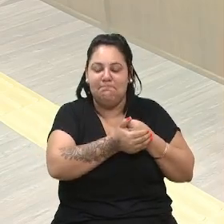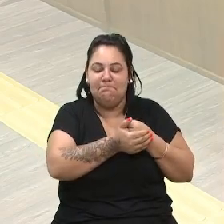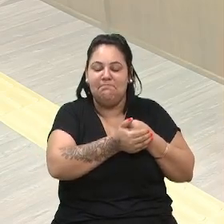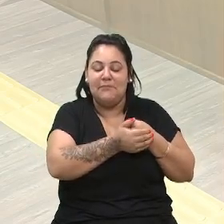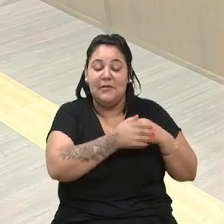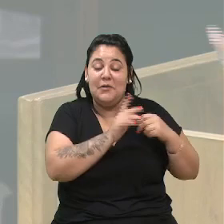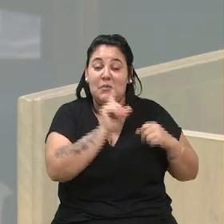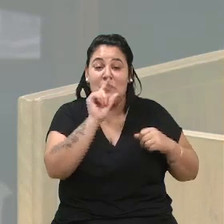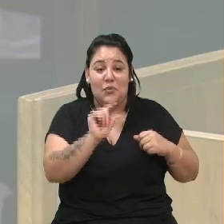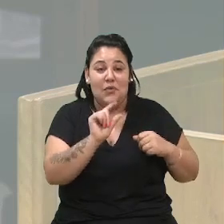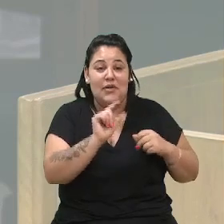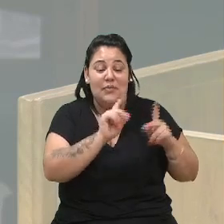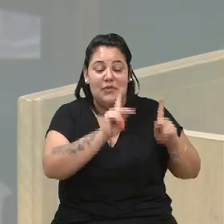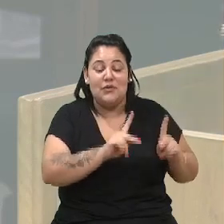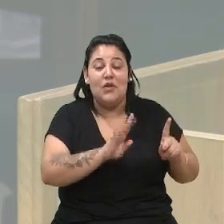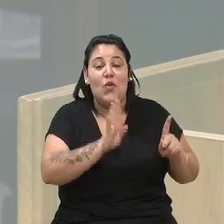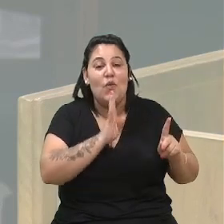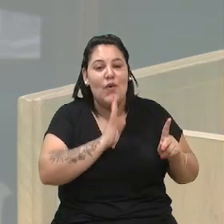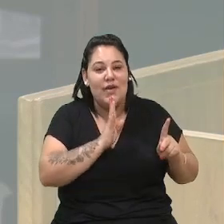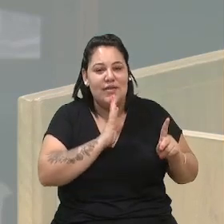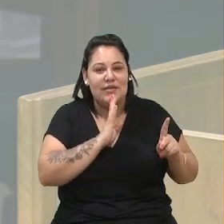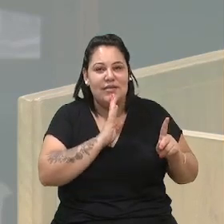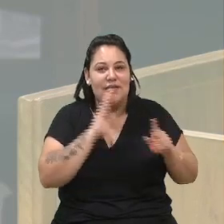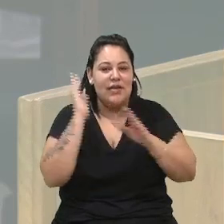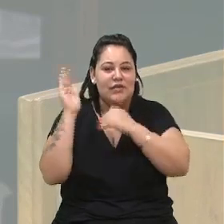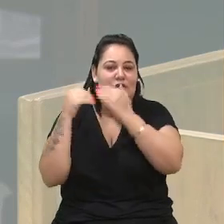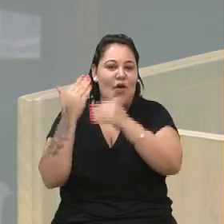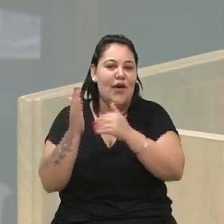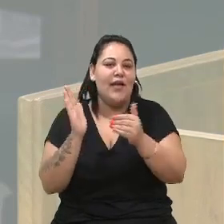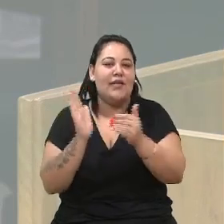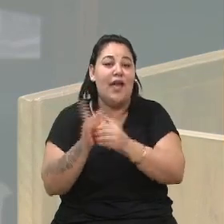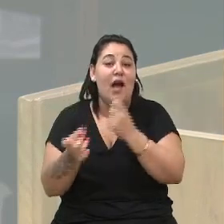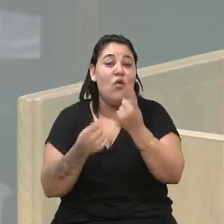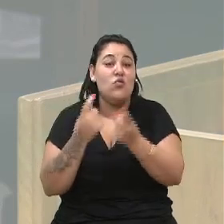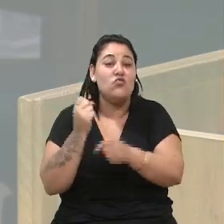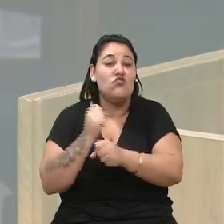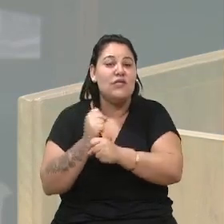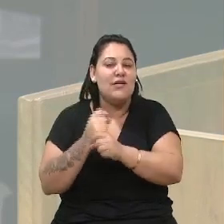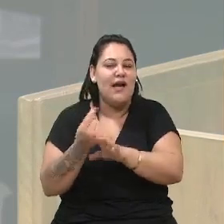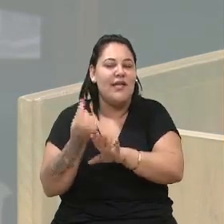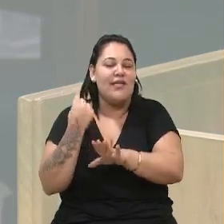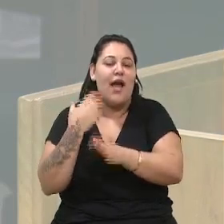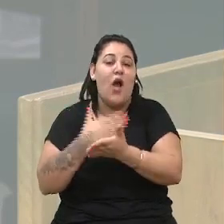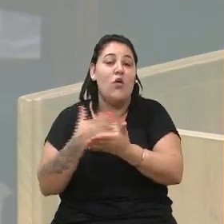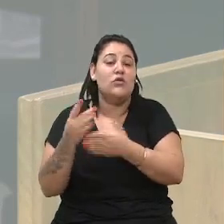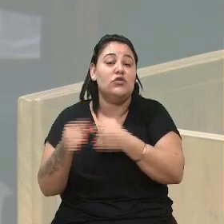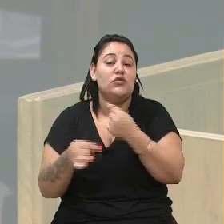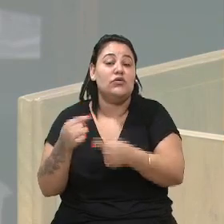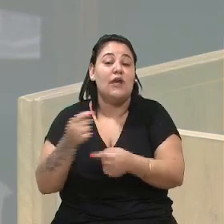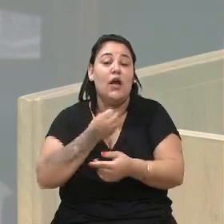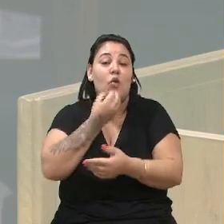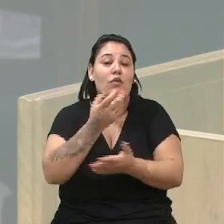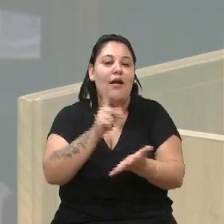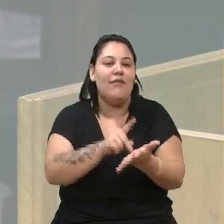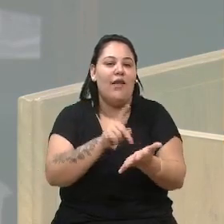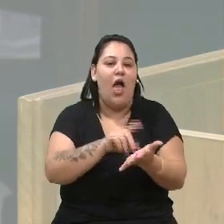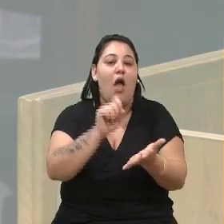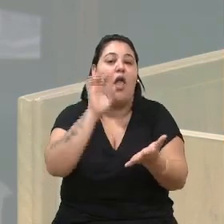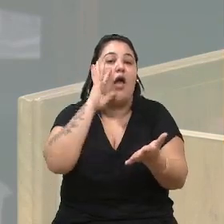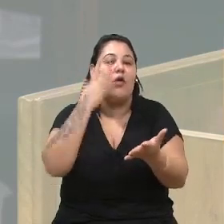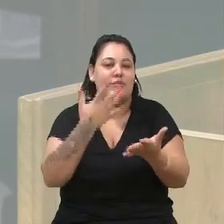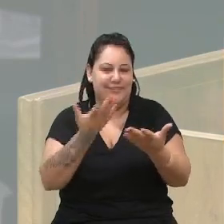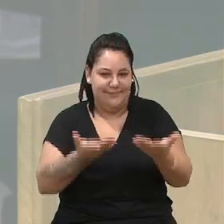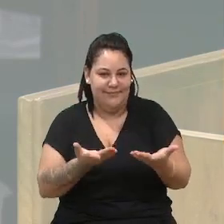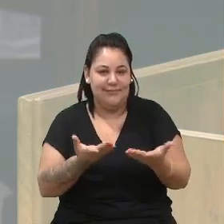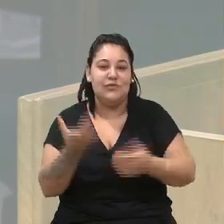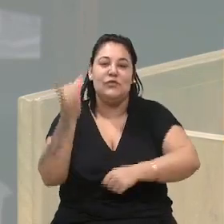Poucas pessoas conheciam essa história até alguns anos atrás, quando começou a se debater sobre isso. Então, esse